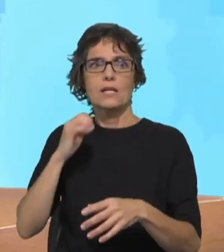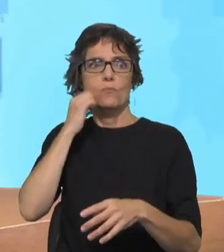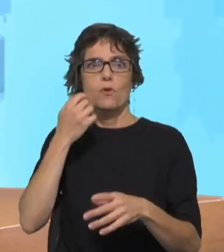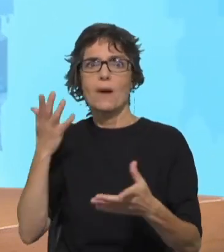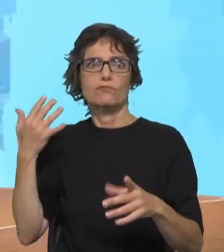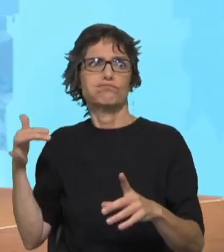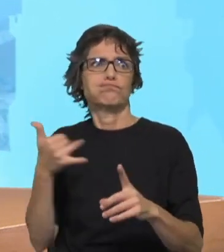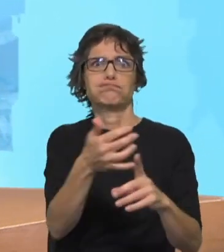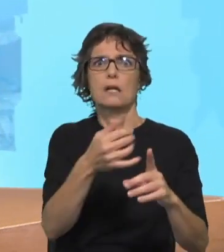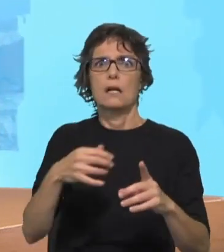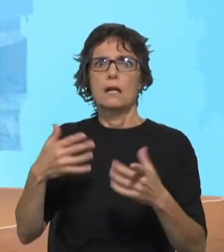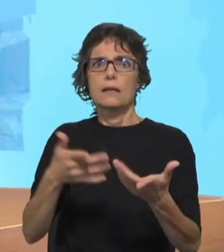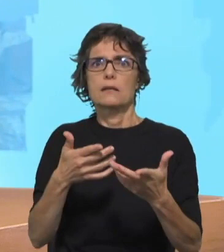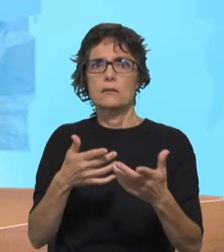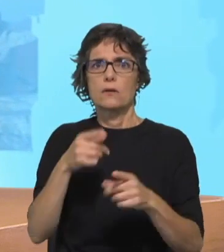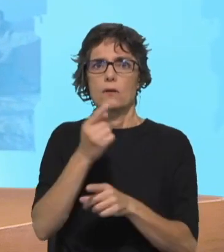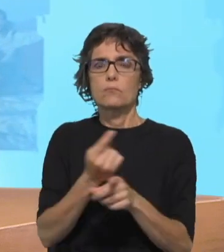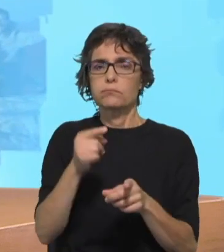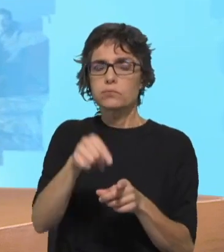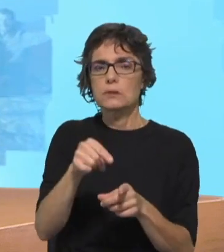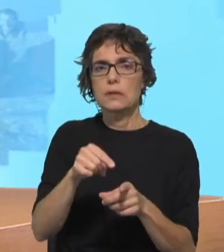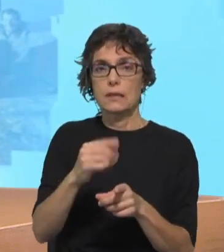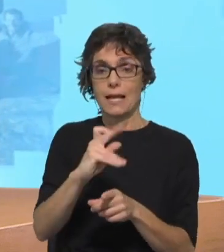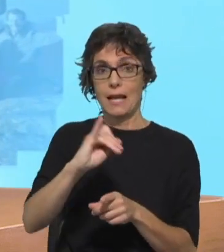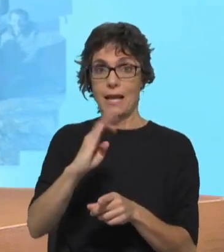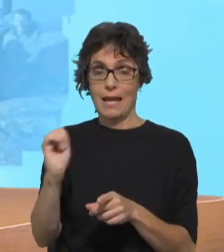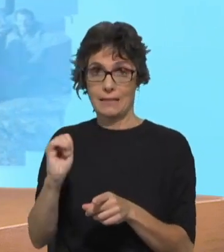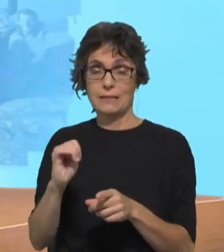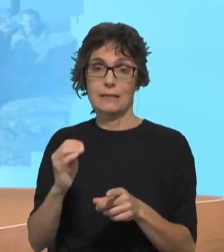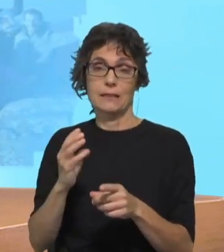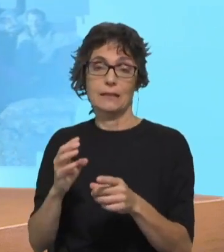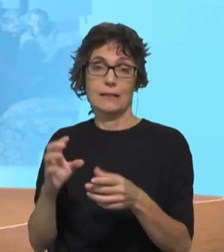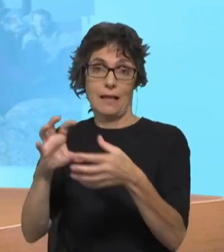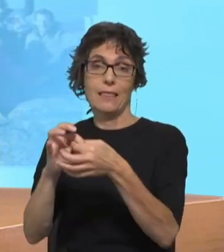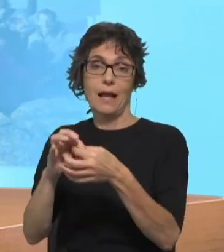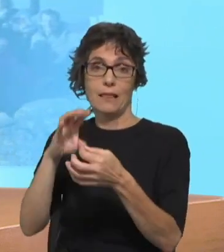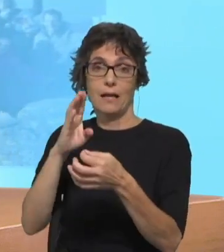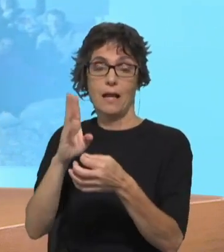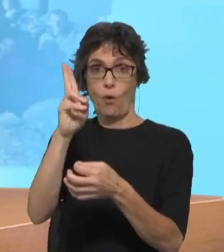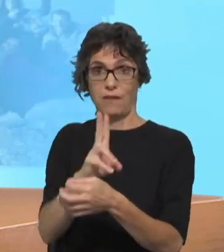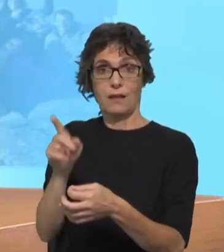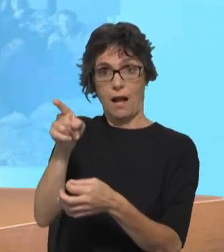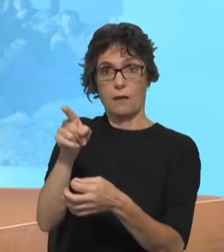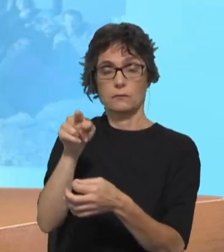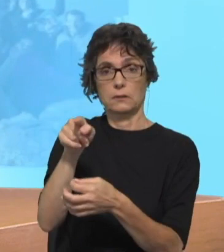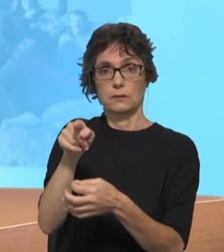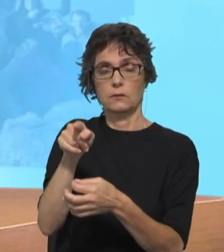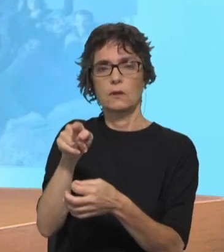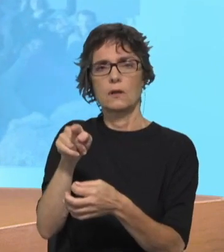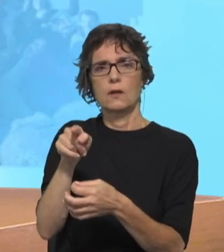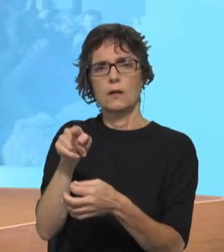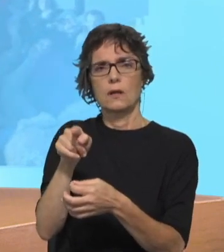uma instituição como a Fundação AIS, que é uma instituição pontifícia, portanto, que depende diretamente do Papa, que tem como missão, por